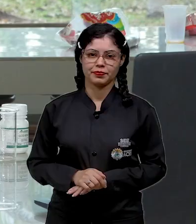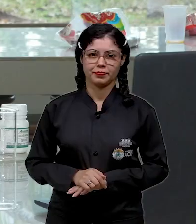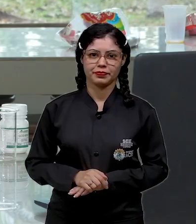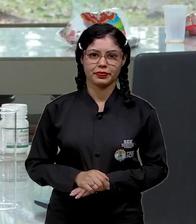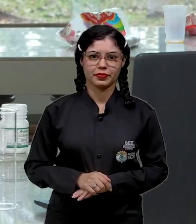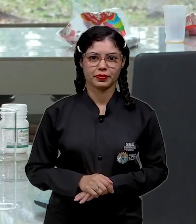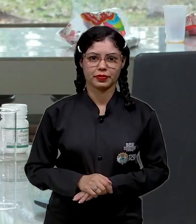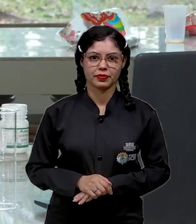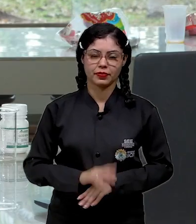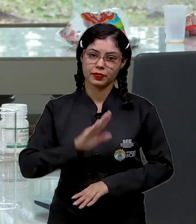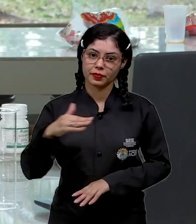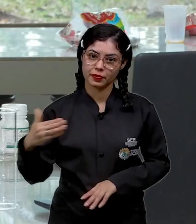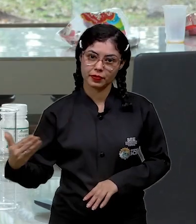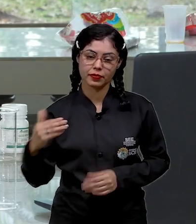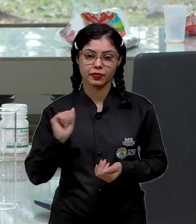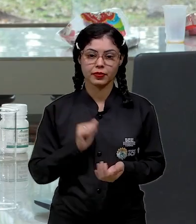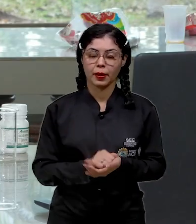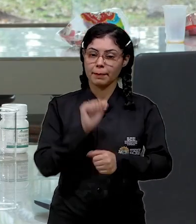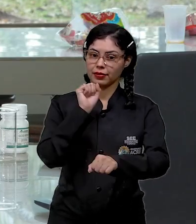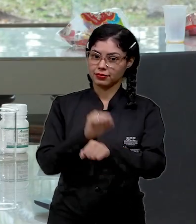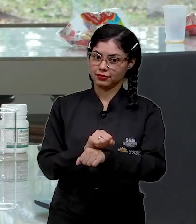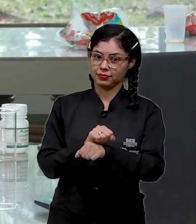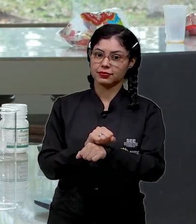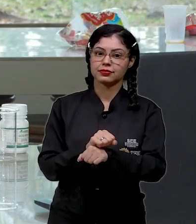E quando a gente deixa ela em repouso,